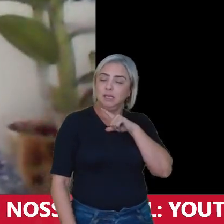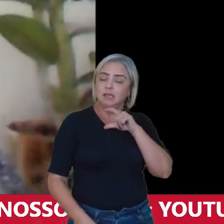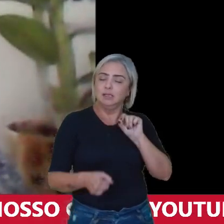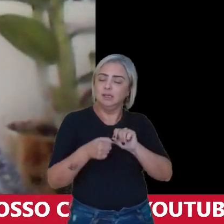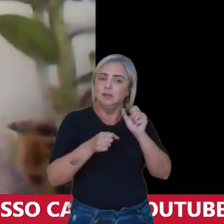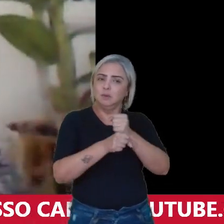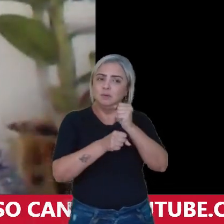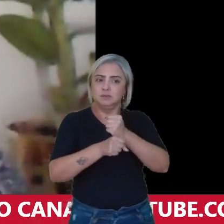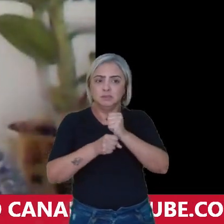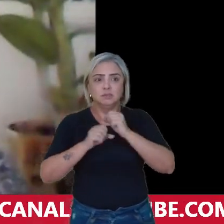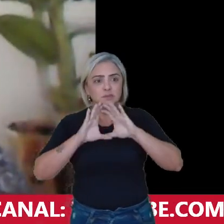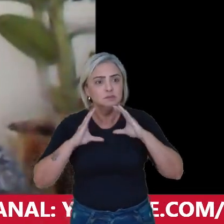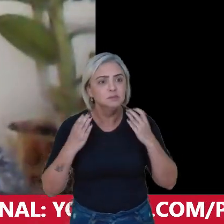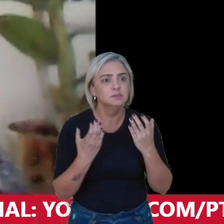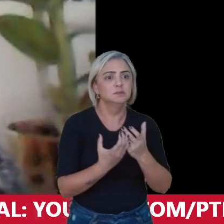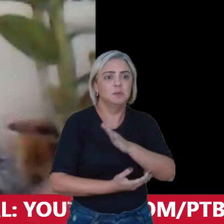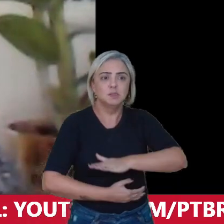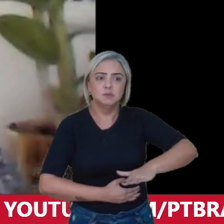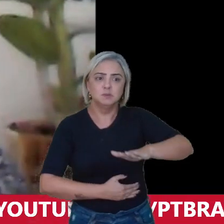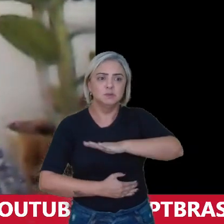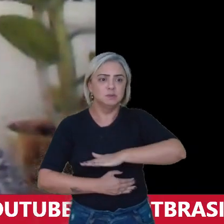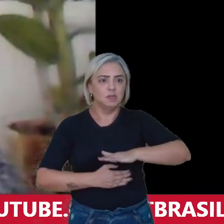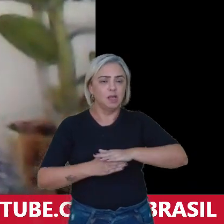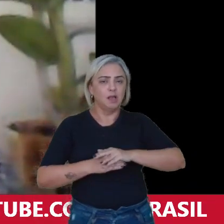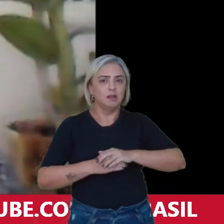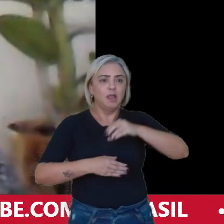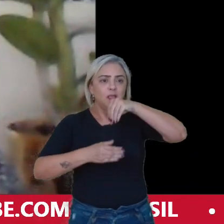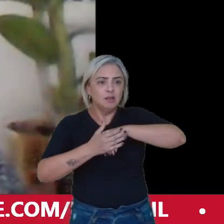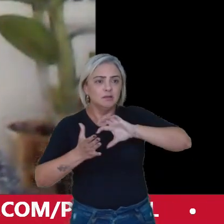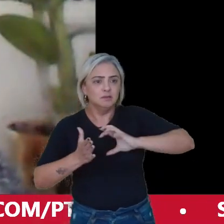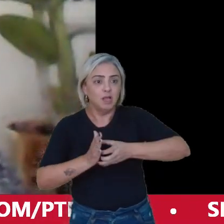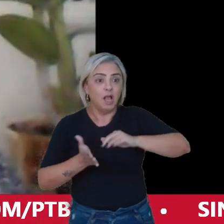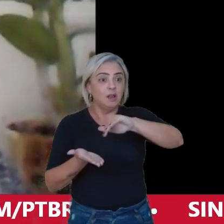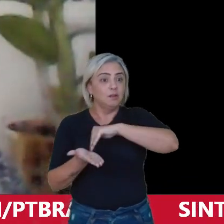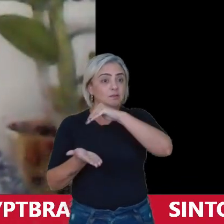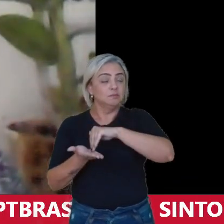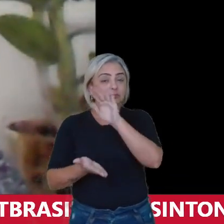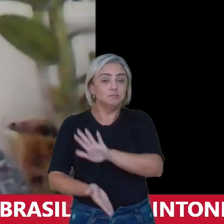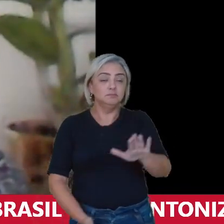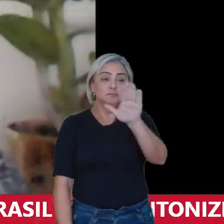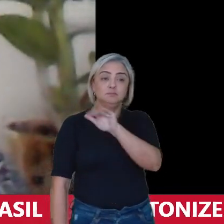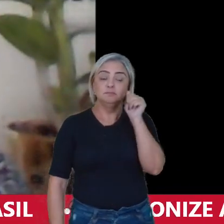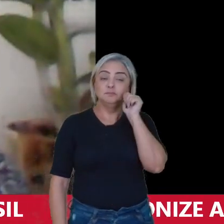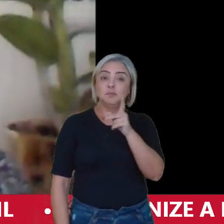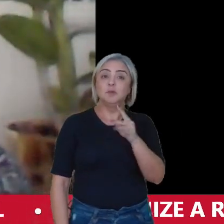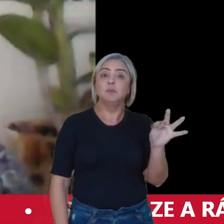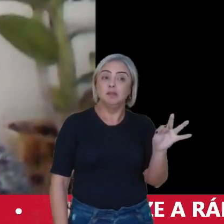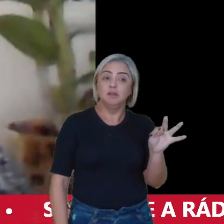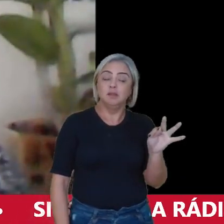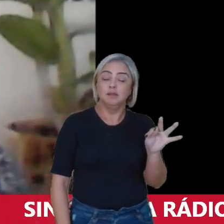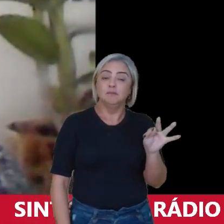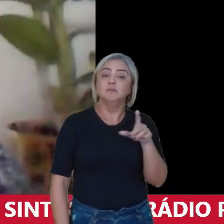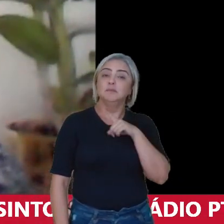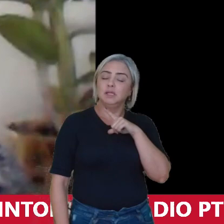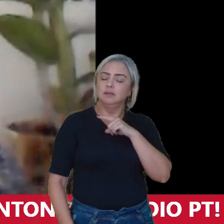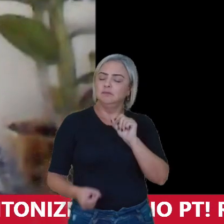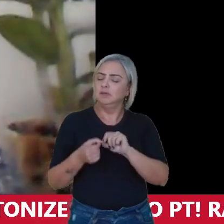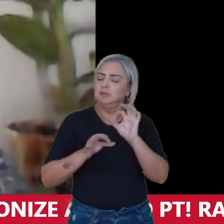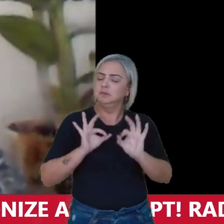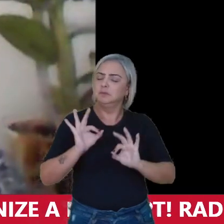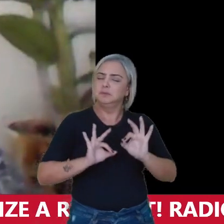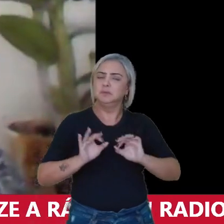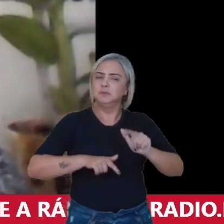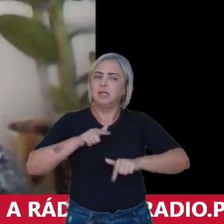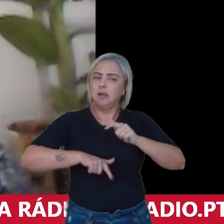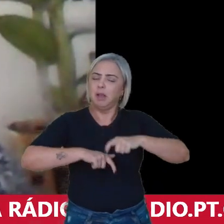construído espaços coletivos suprapartidários, a nossa Secretaria Nacional de Mulheres do PT, inclusive, tem feito um trabalho